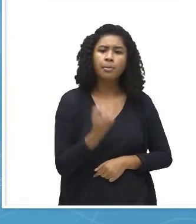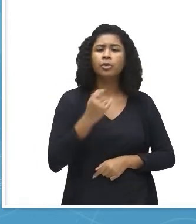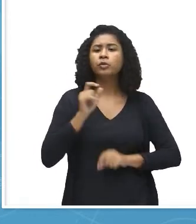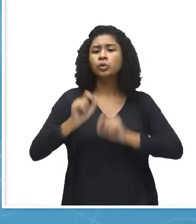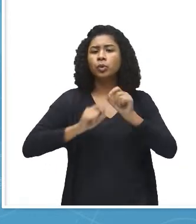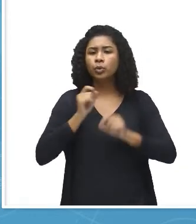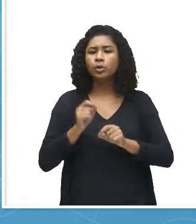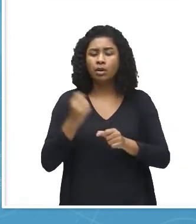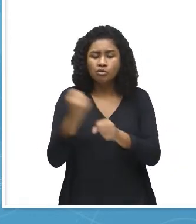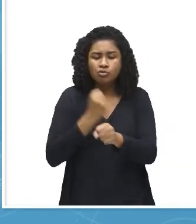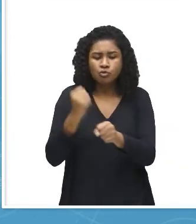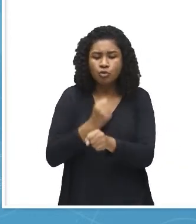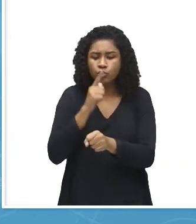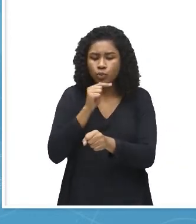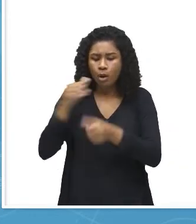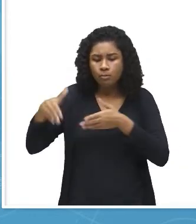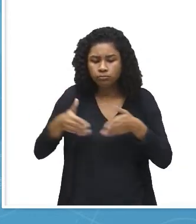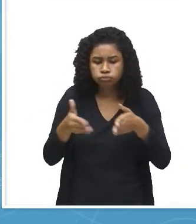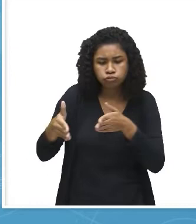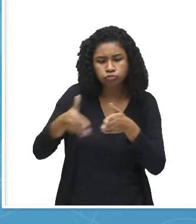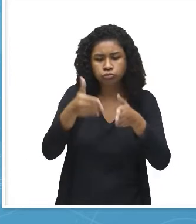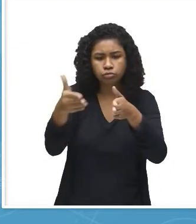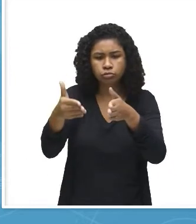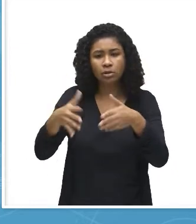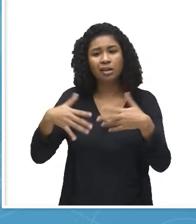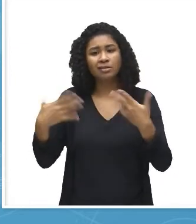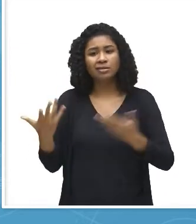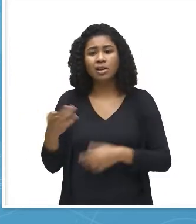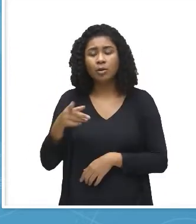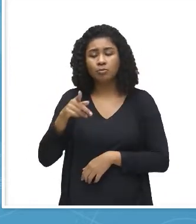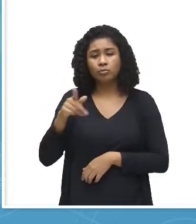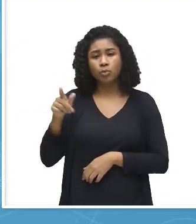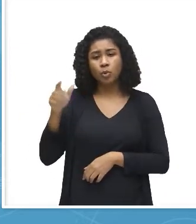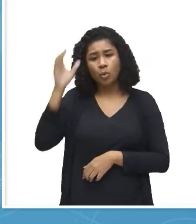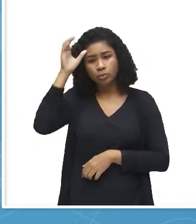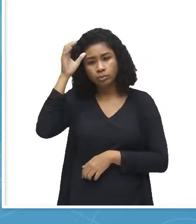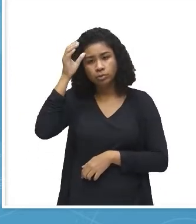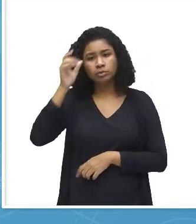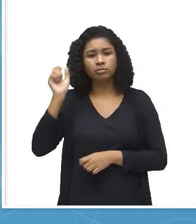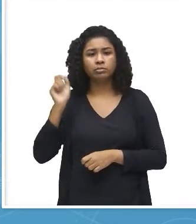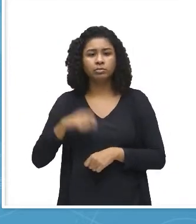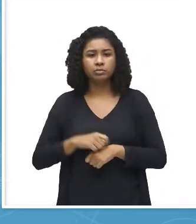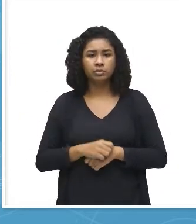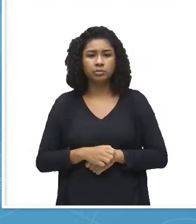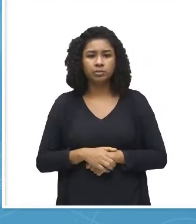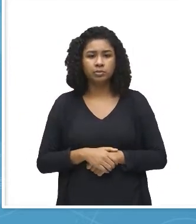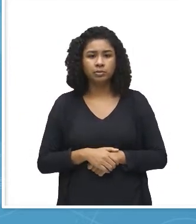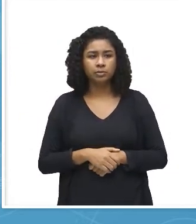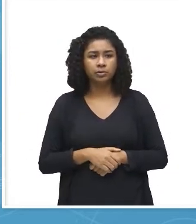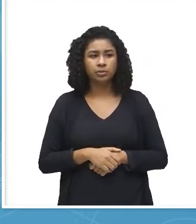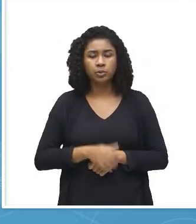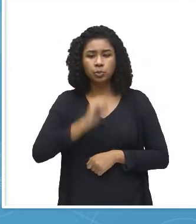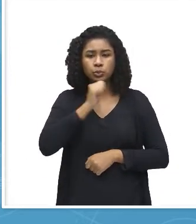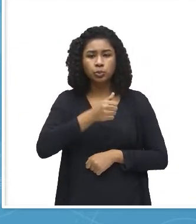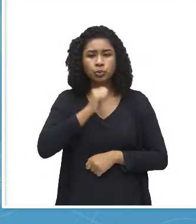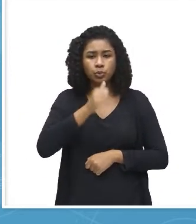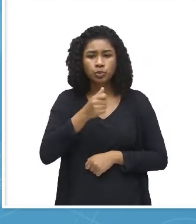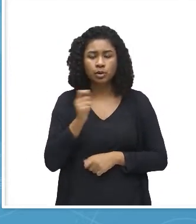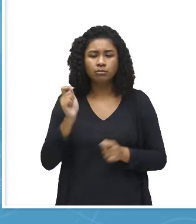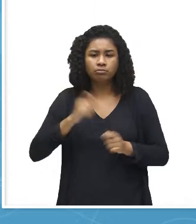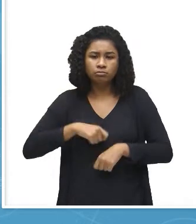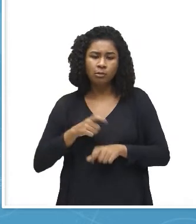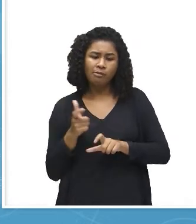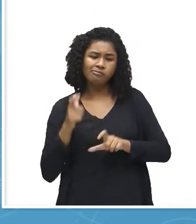canal de Suez, o Sudão utilizaram a violência. Além do Sudão e do Egito, os ingleses dominaram também Uganda e